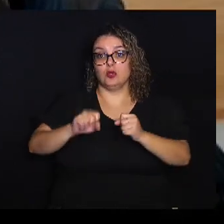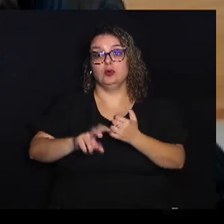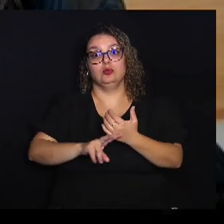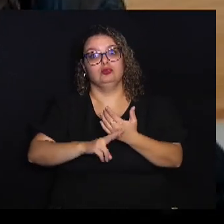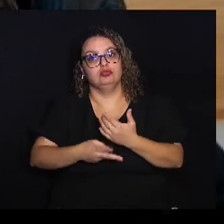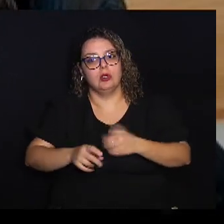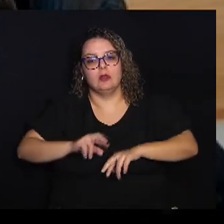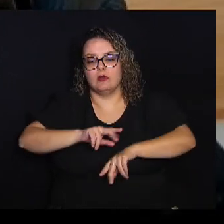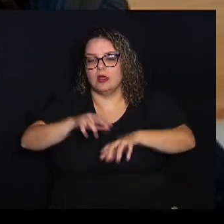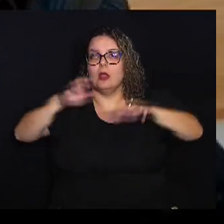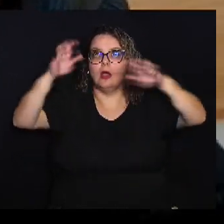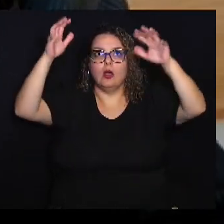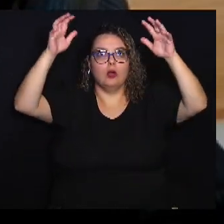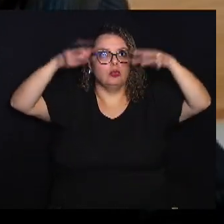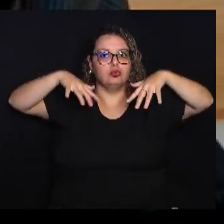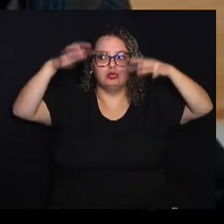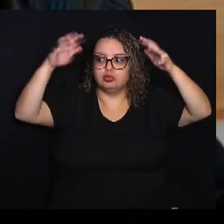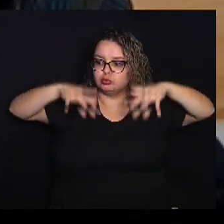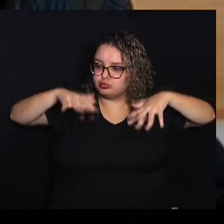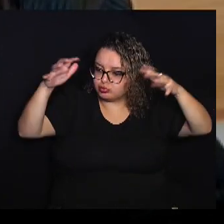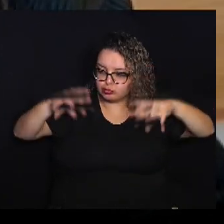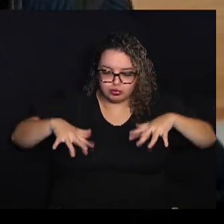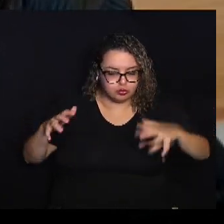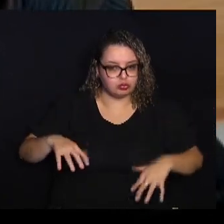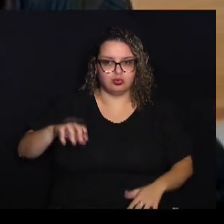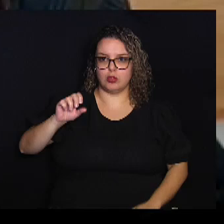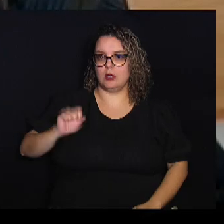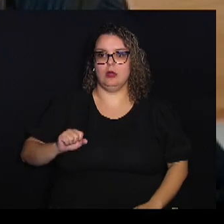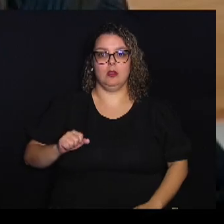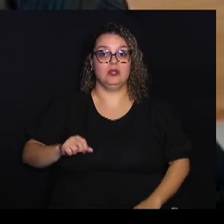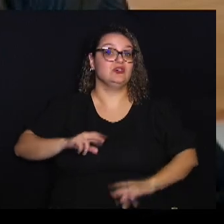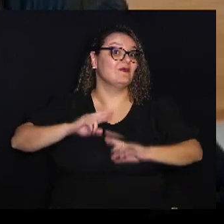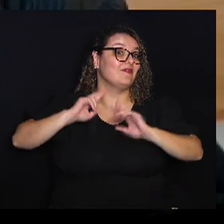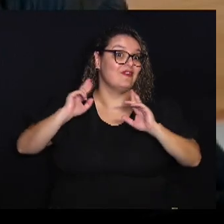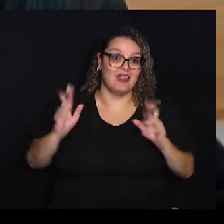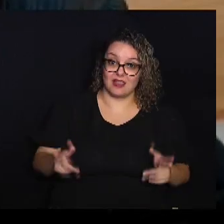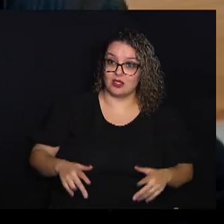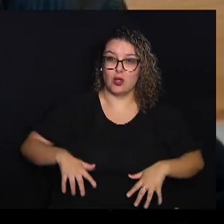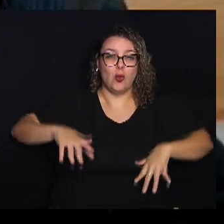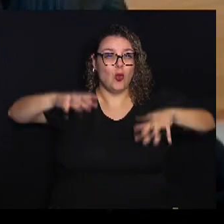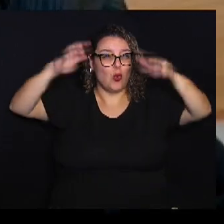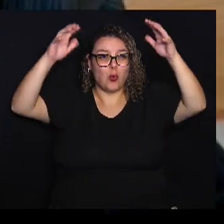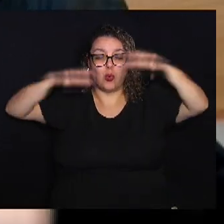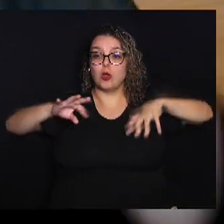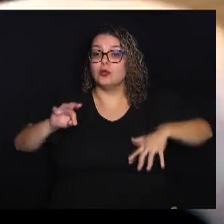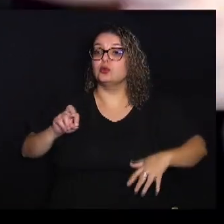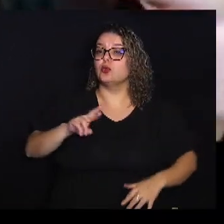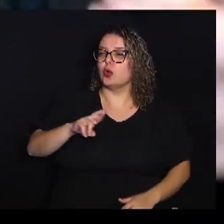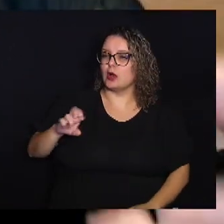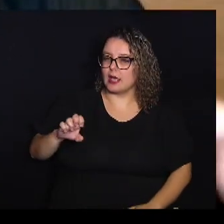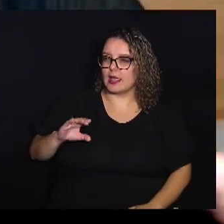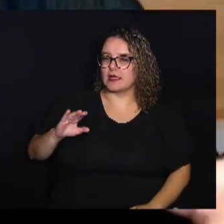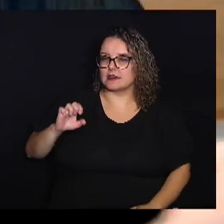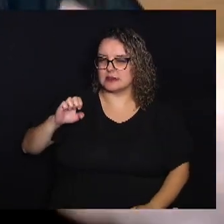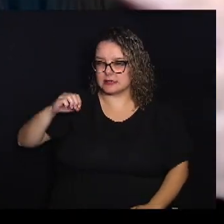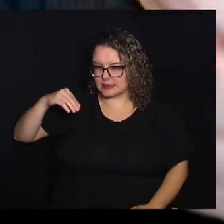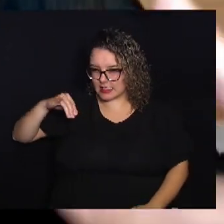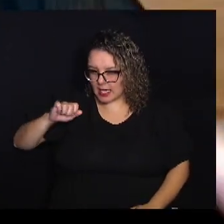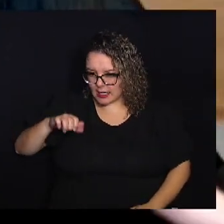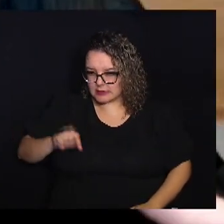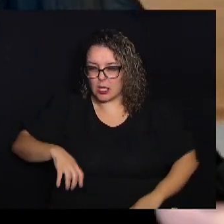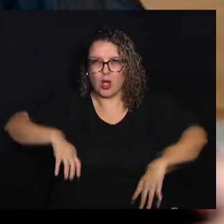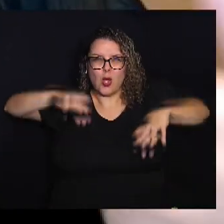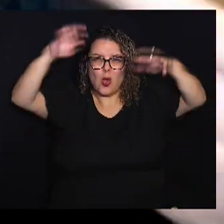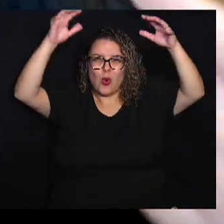muitas chuvas para o sul, mas chuvas fora do comum. Chuvas torrenciais, que é aquela volumosa,